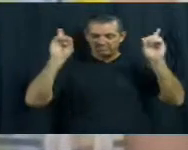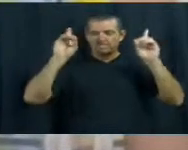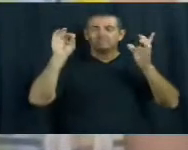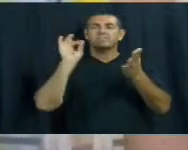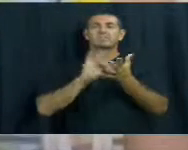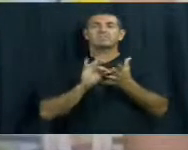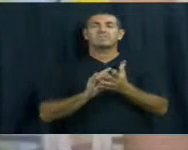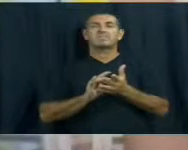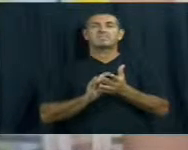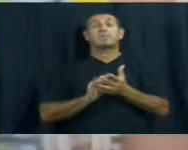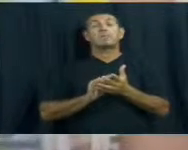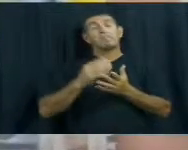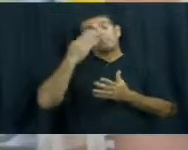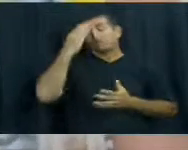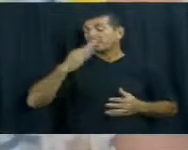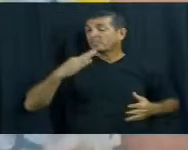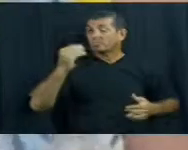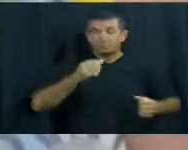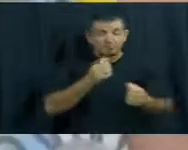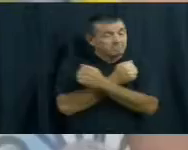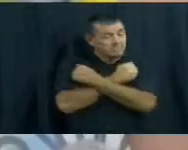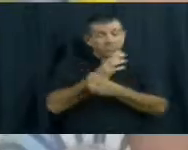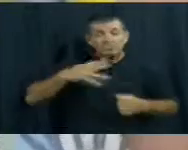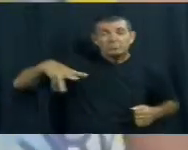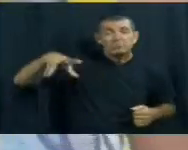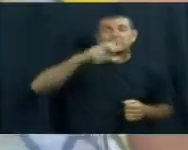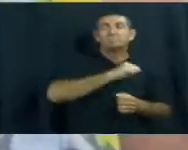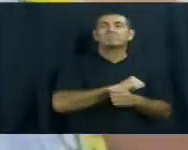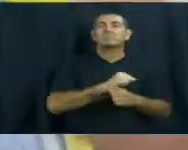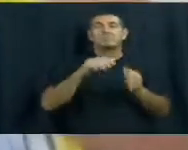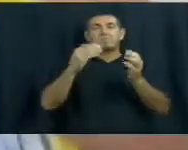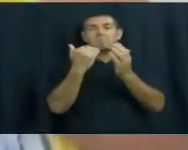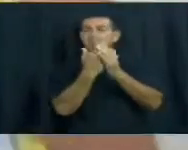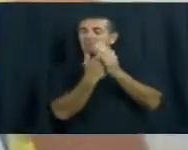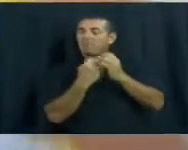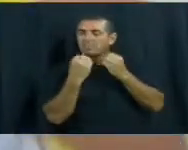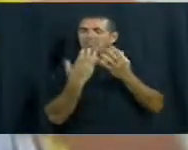pela oportunidade, um abraço para todos, tenham um bom programa.